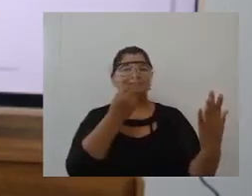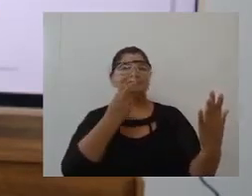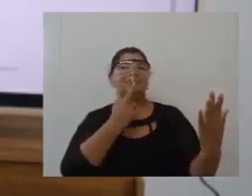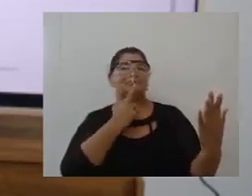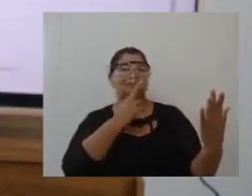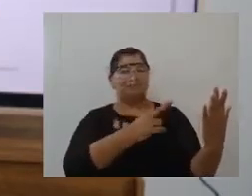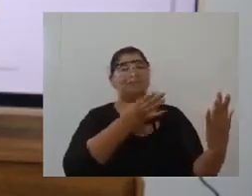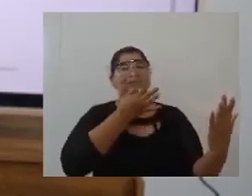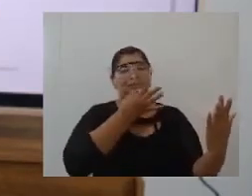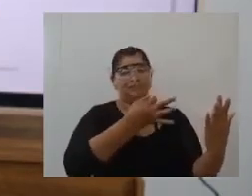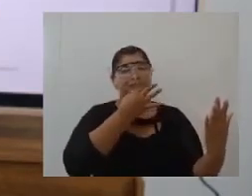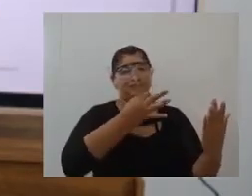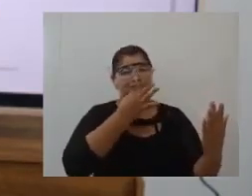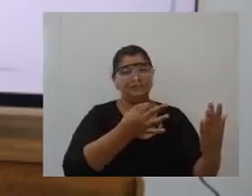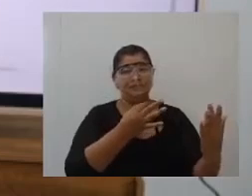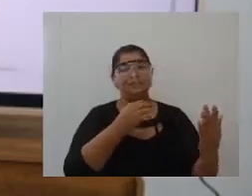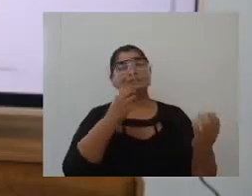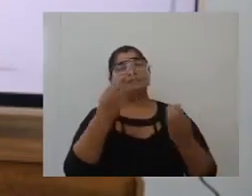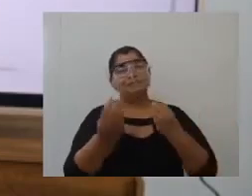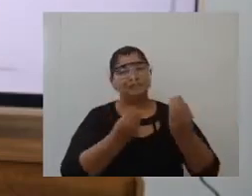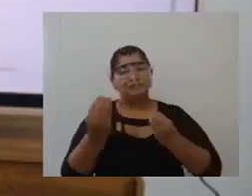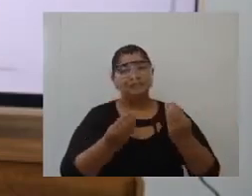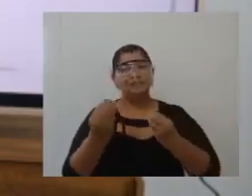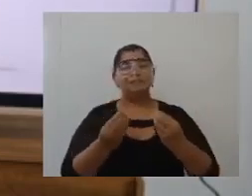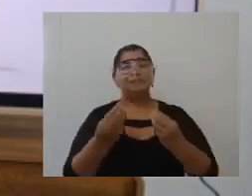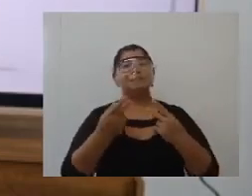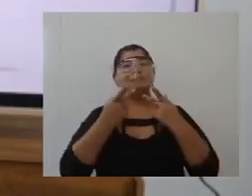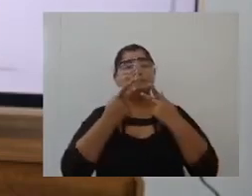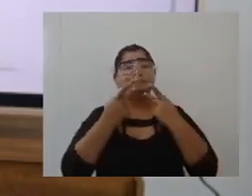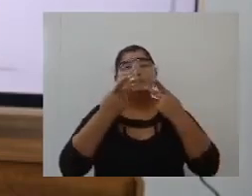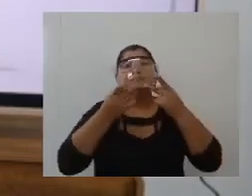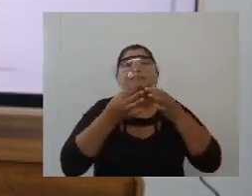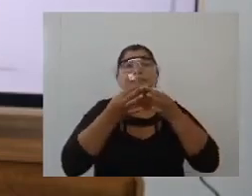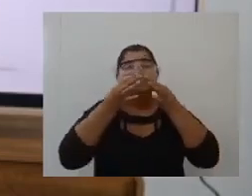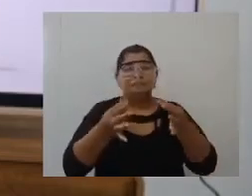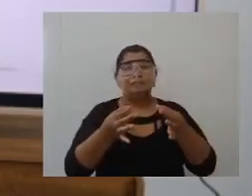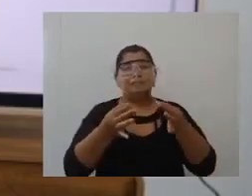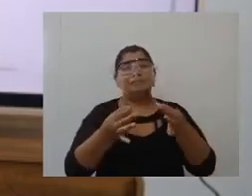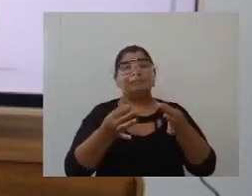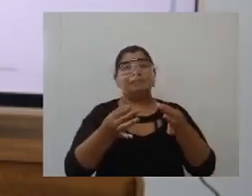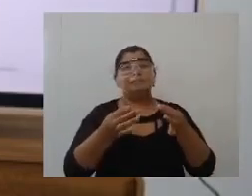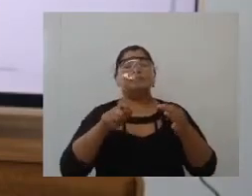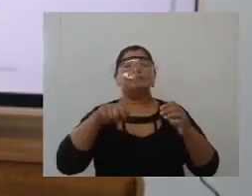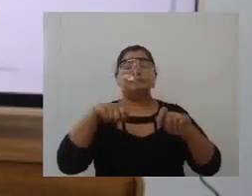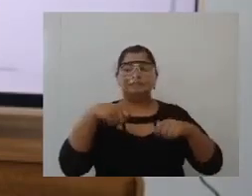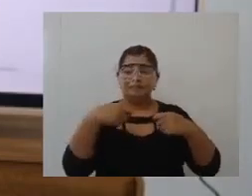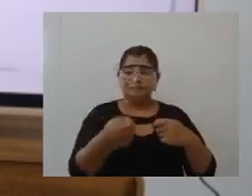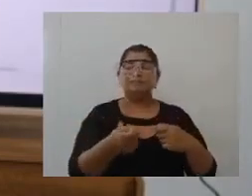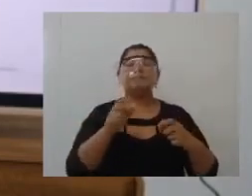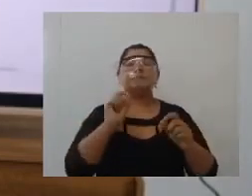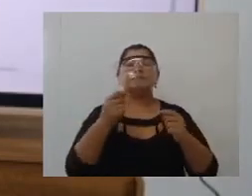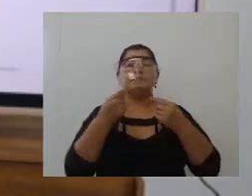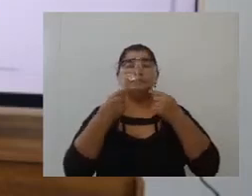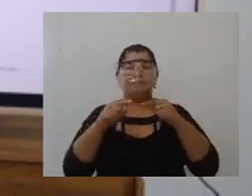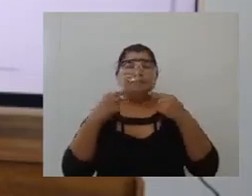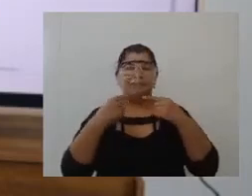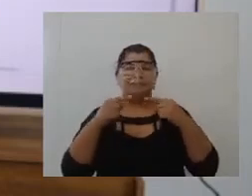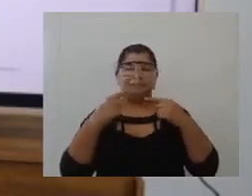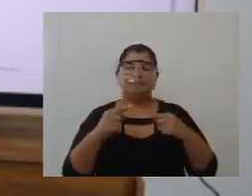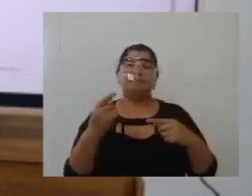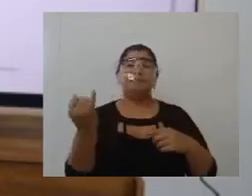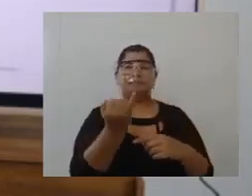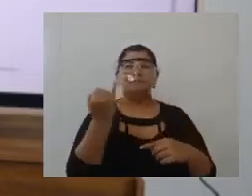seu julgamento. Você tem que dar o seu veredito. Isso é senso crítico. É isso que se